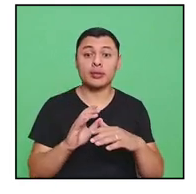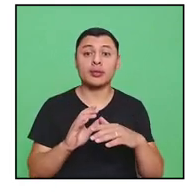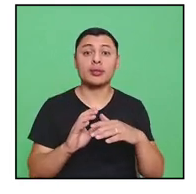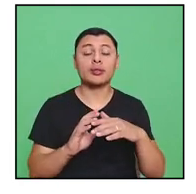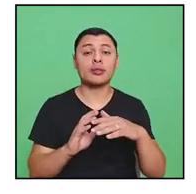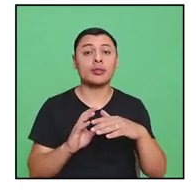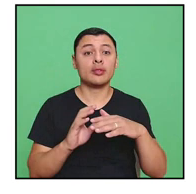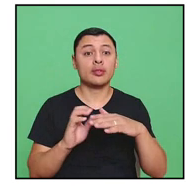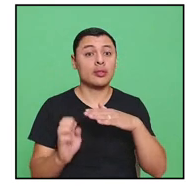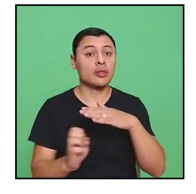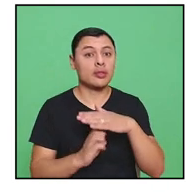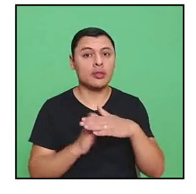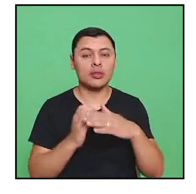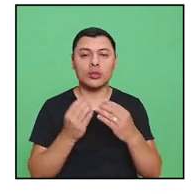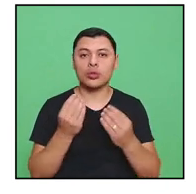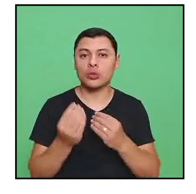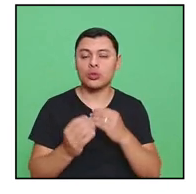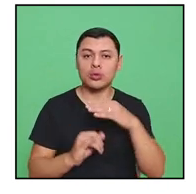assim